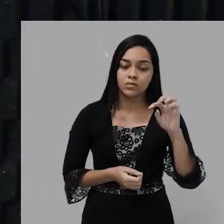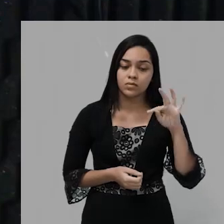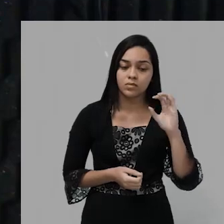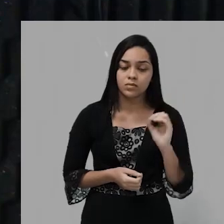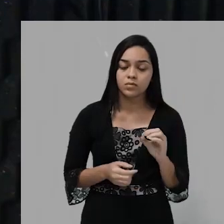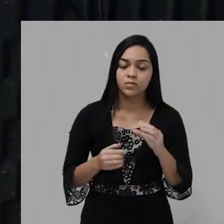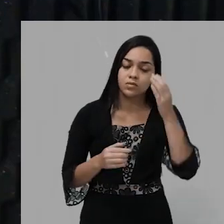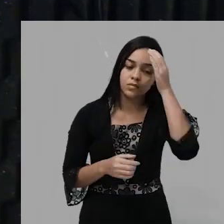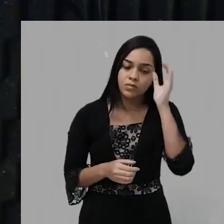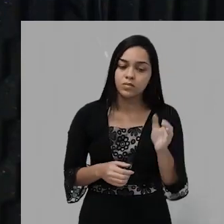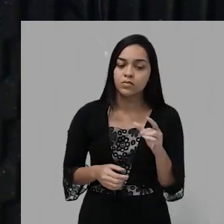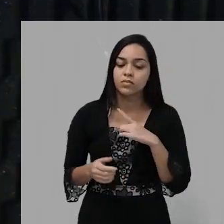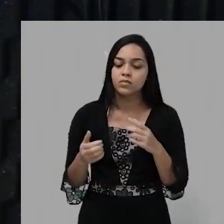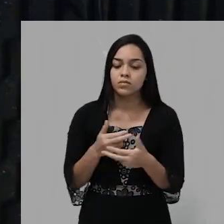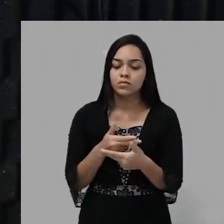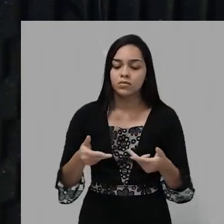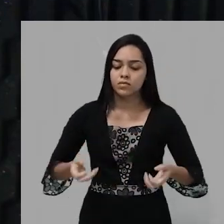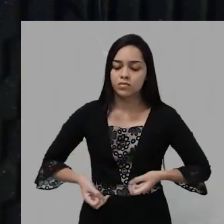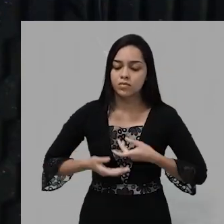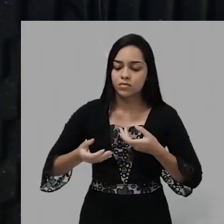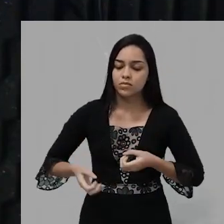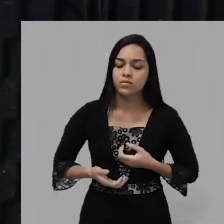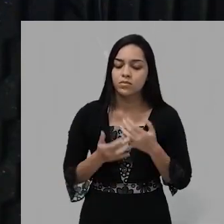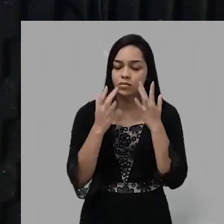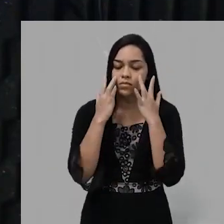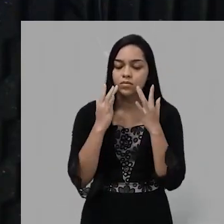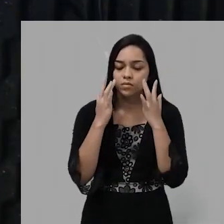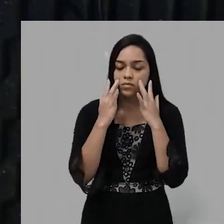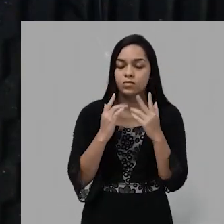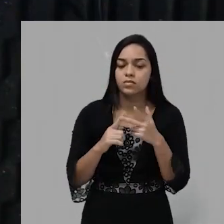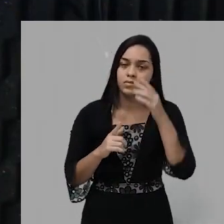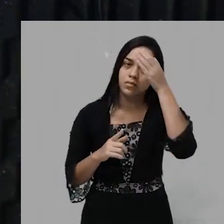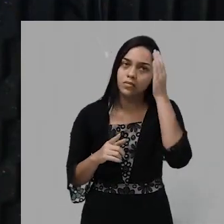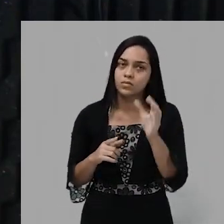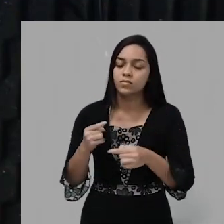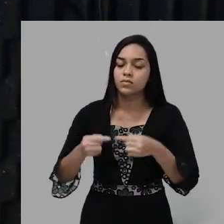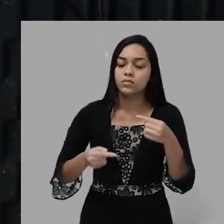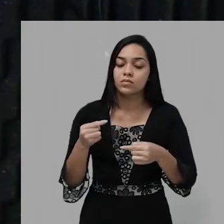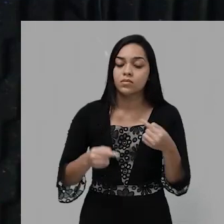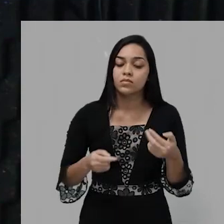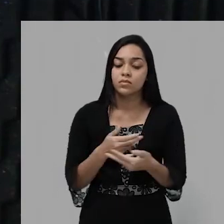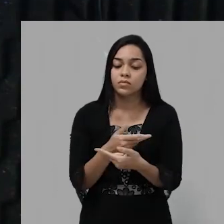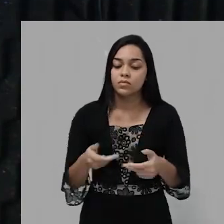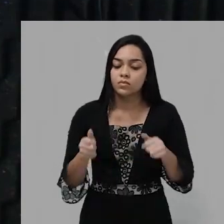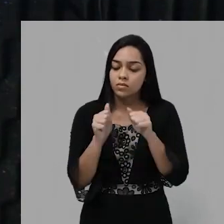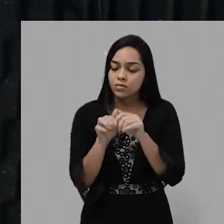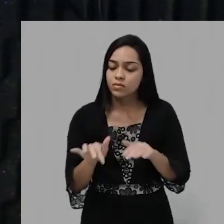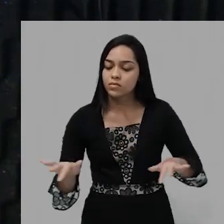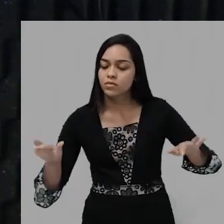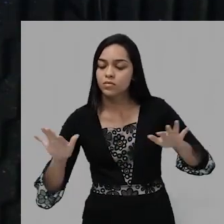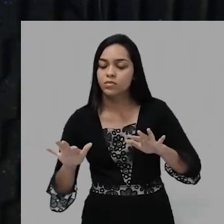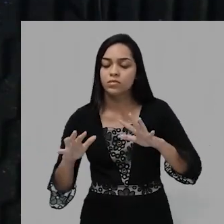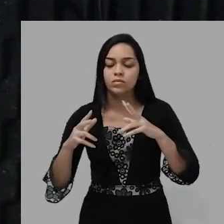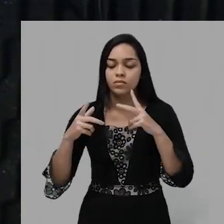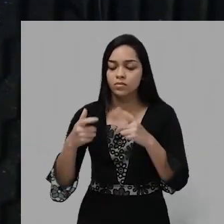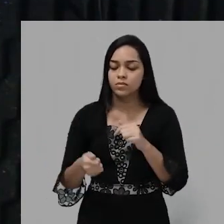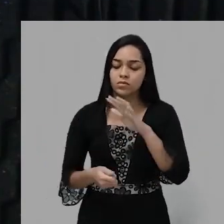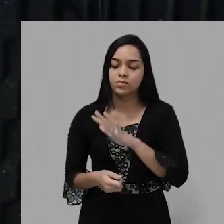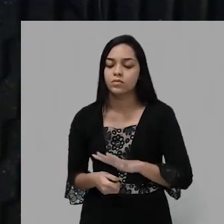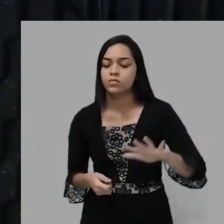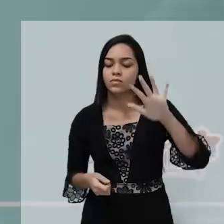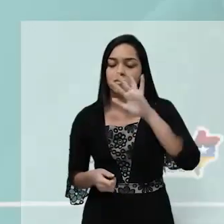que vai estar ligado a várias manifestações artísticas, culturais, políticas e vai se espalhar por todo o continente